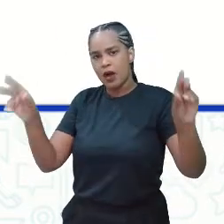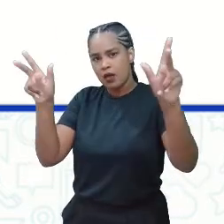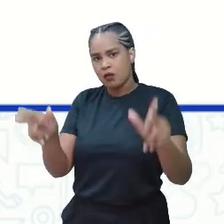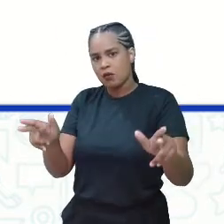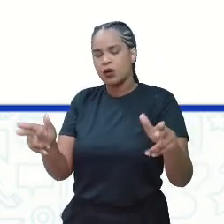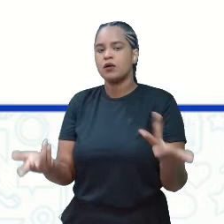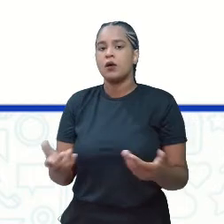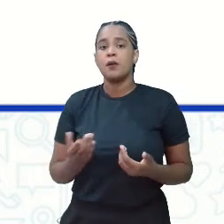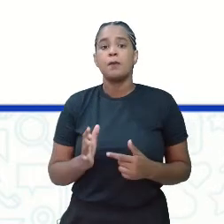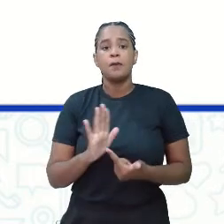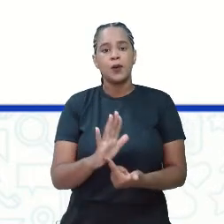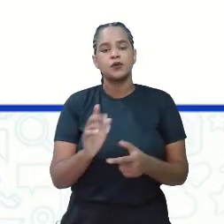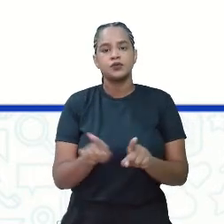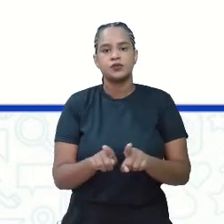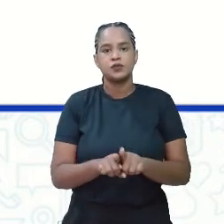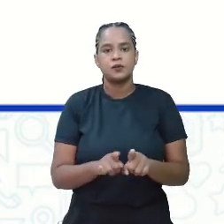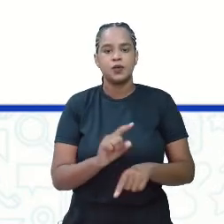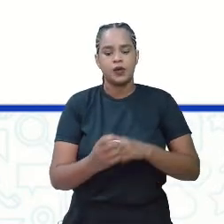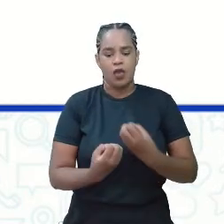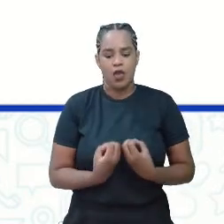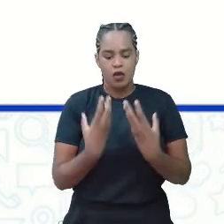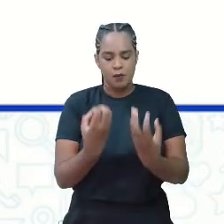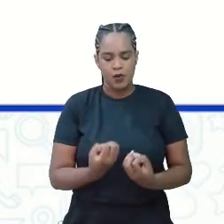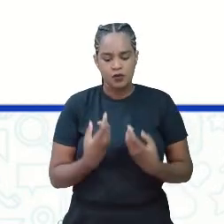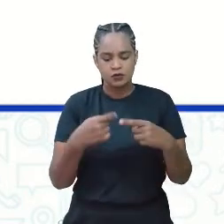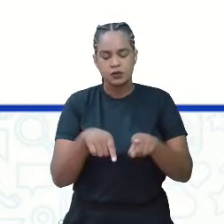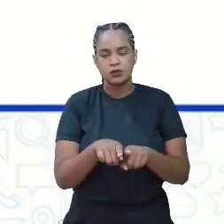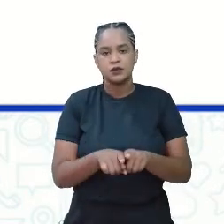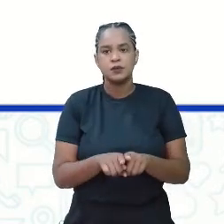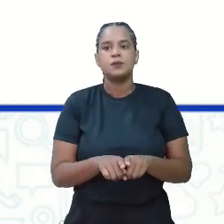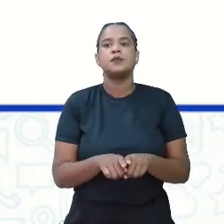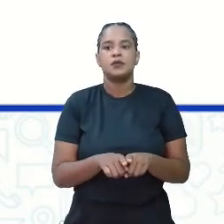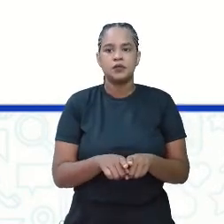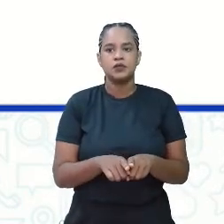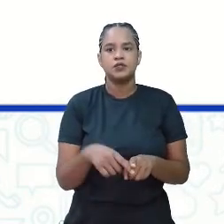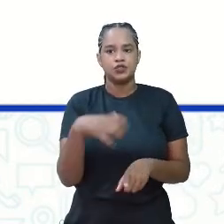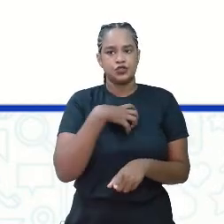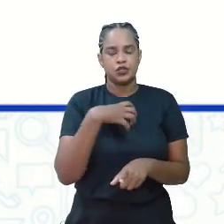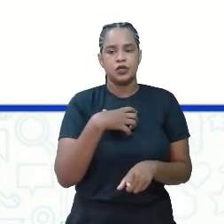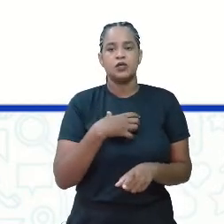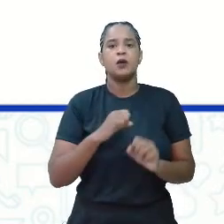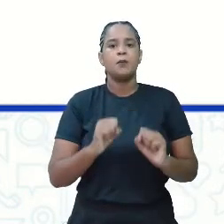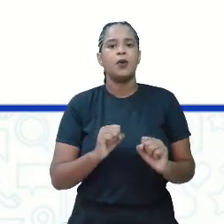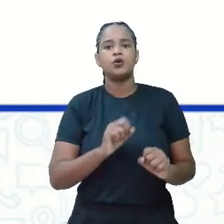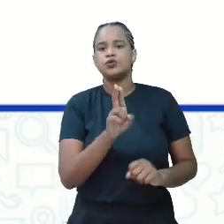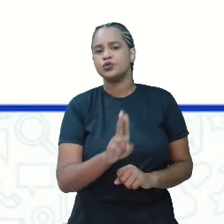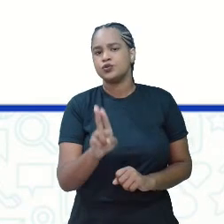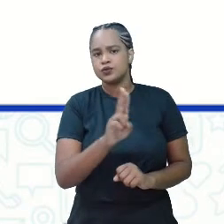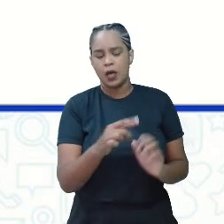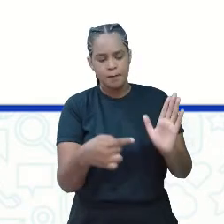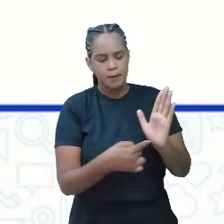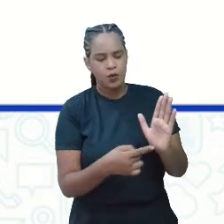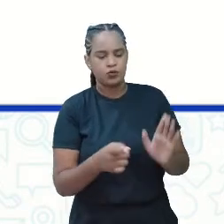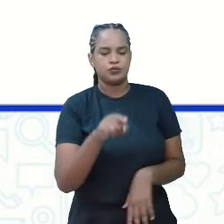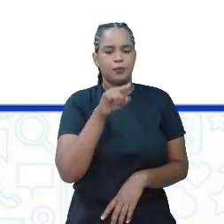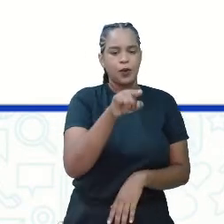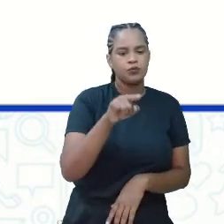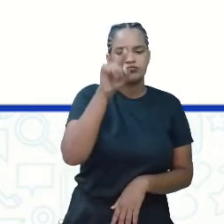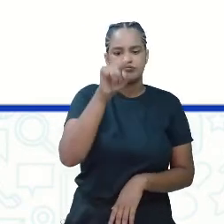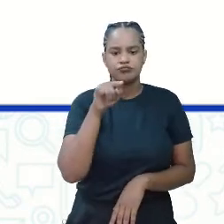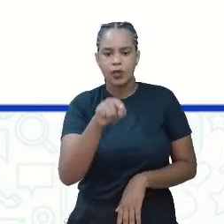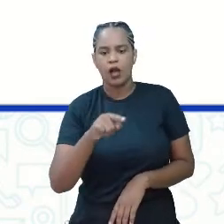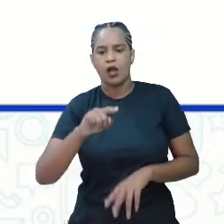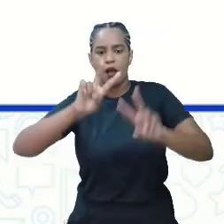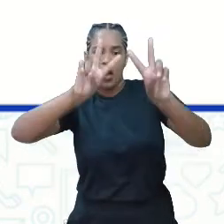e a expressão de quem responde. Alguns sinais de pontuação, como exclamação, aspas,